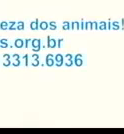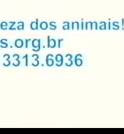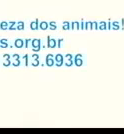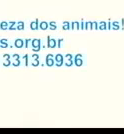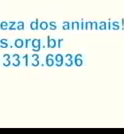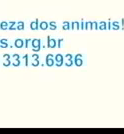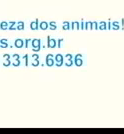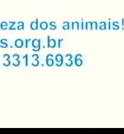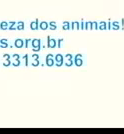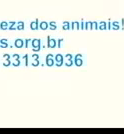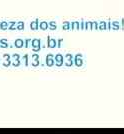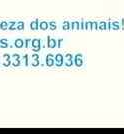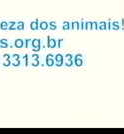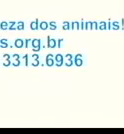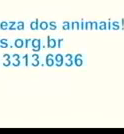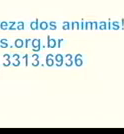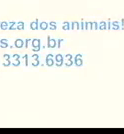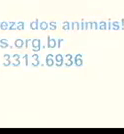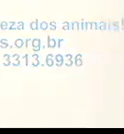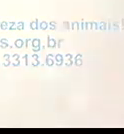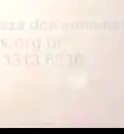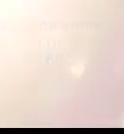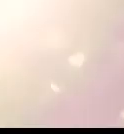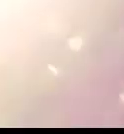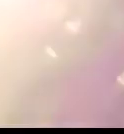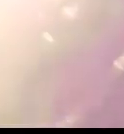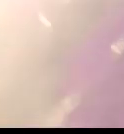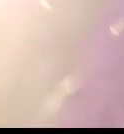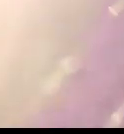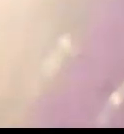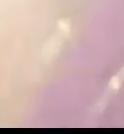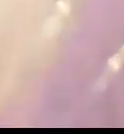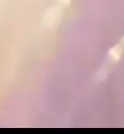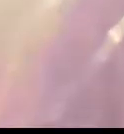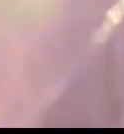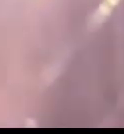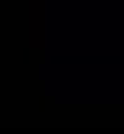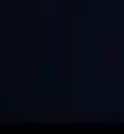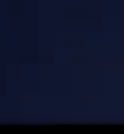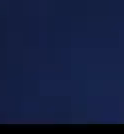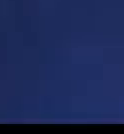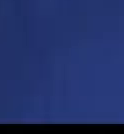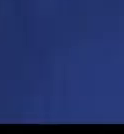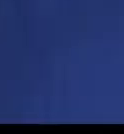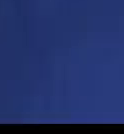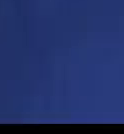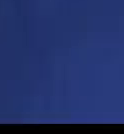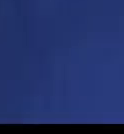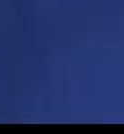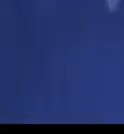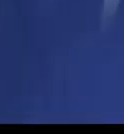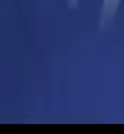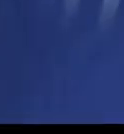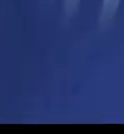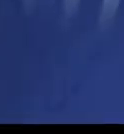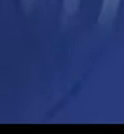animais. Acesse convidas.org.br e saiba como ajudar.